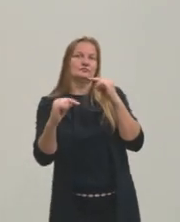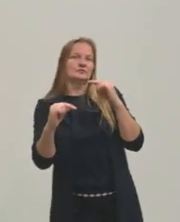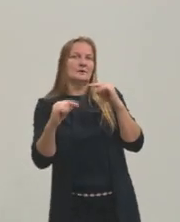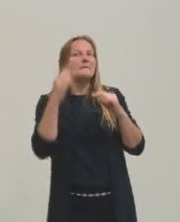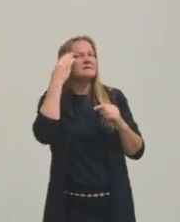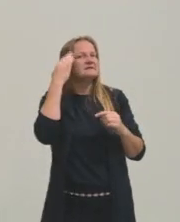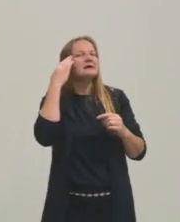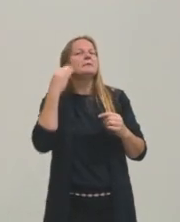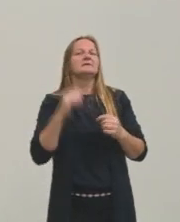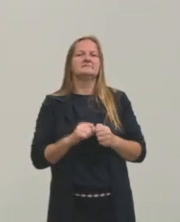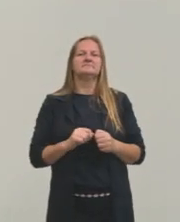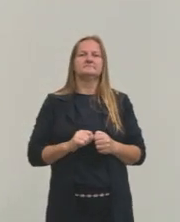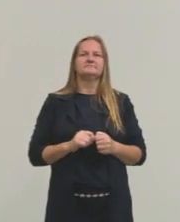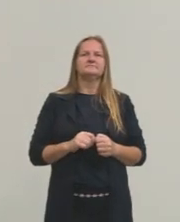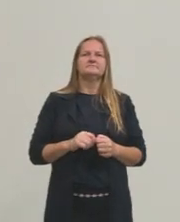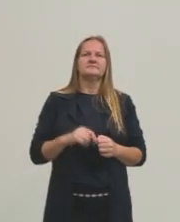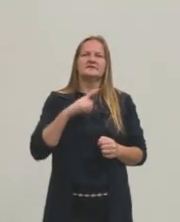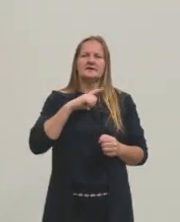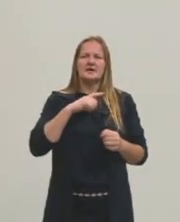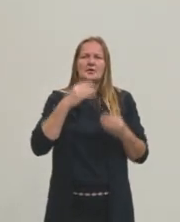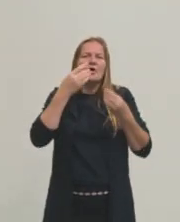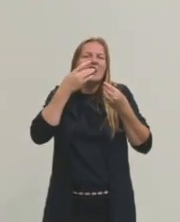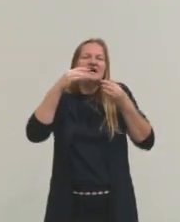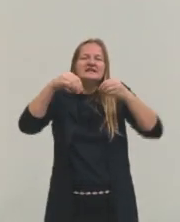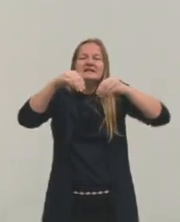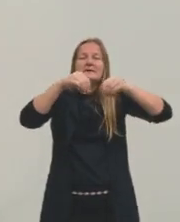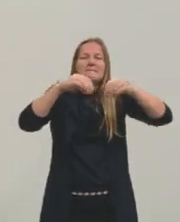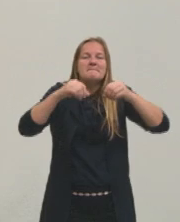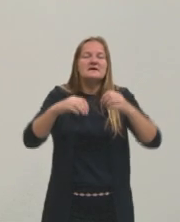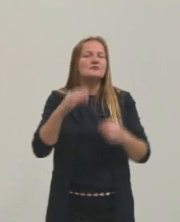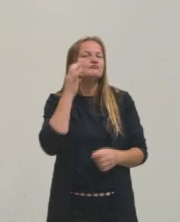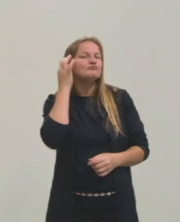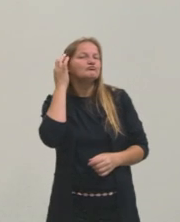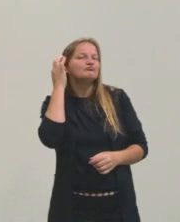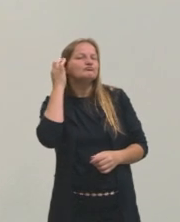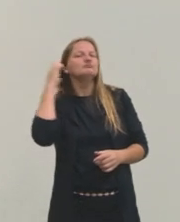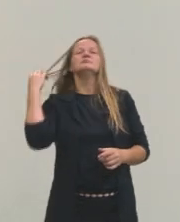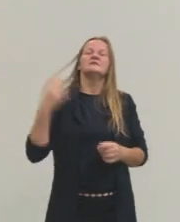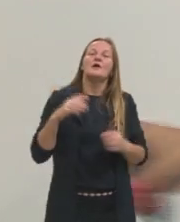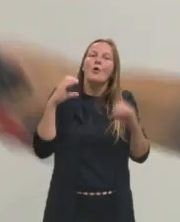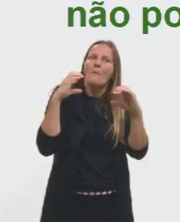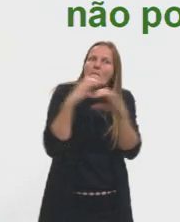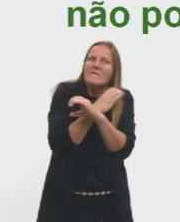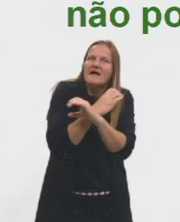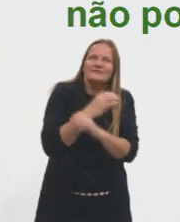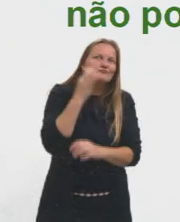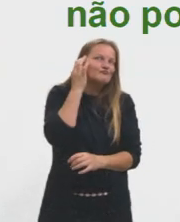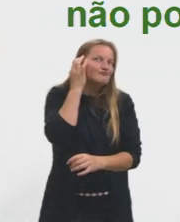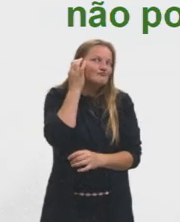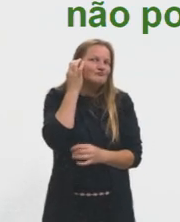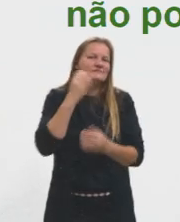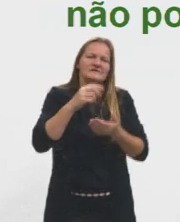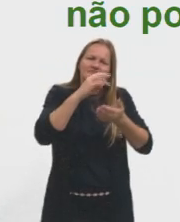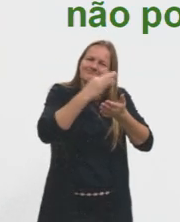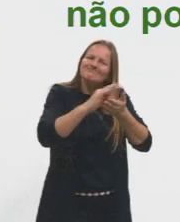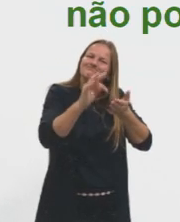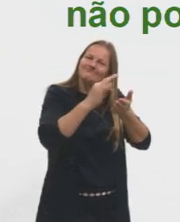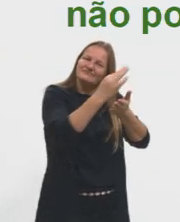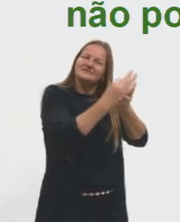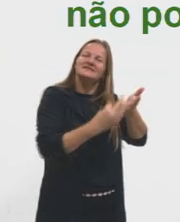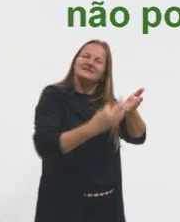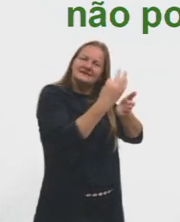mas ele sabe fazer isso porque ele tem o tempero essencial ele faz esse sanduíche completo então dissertar